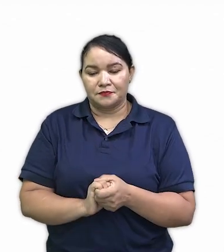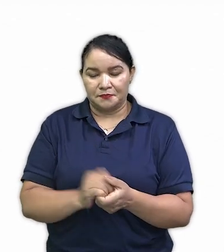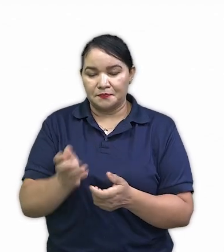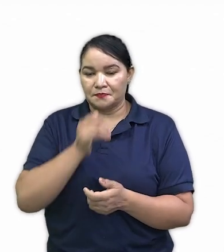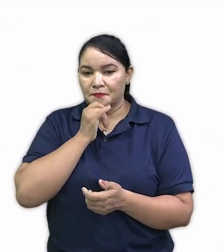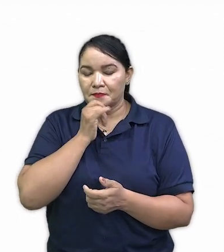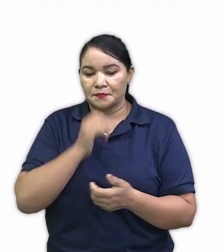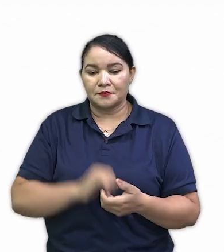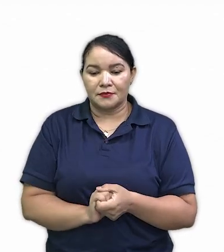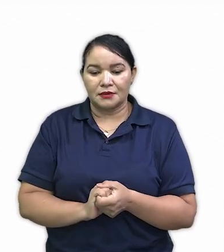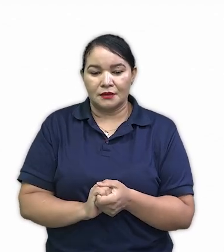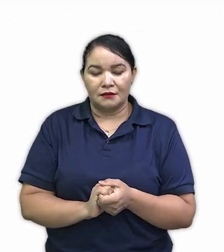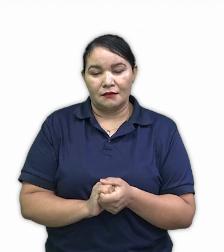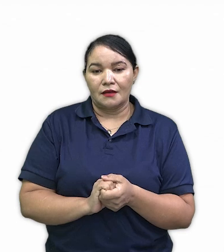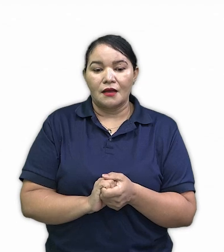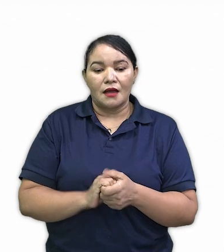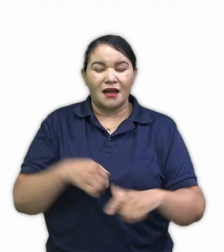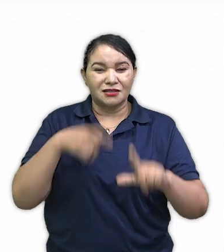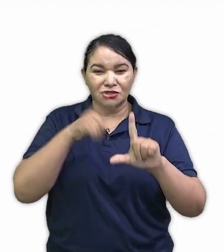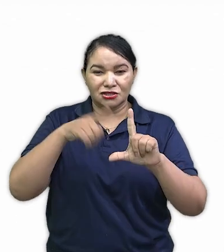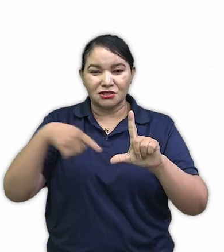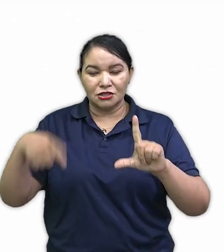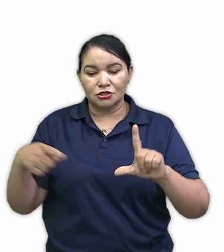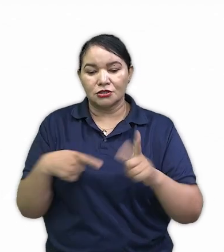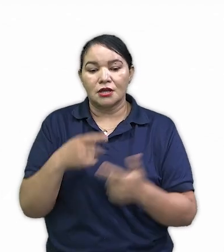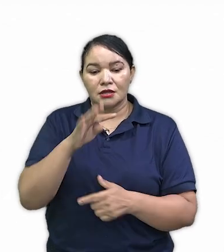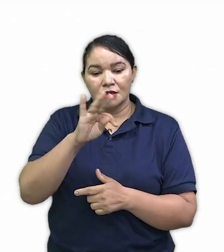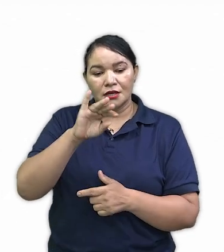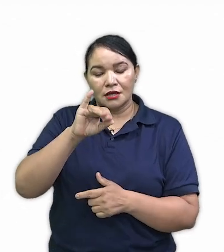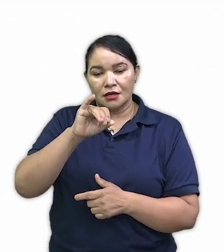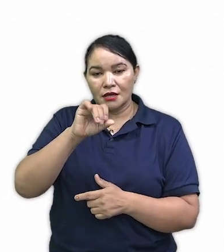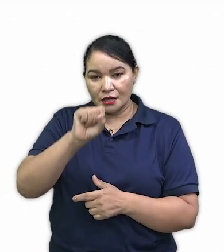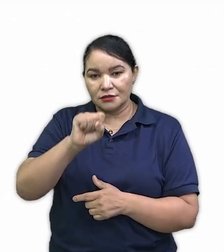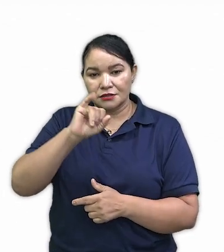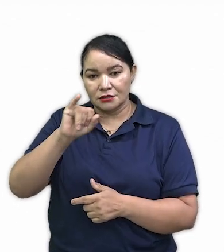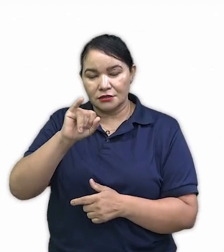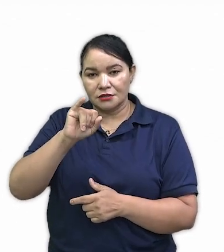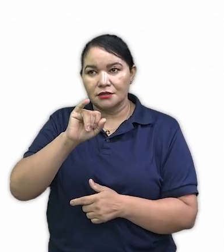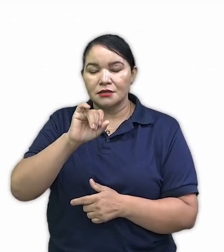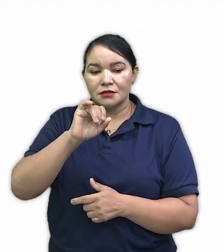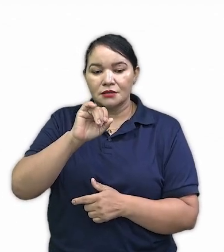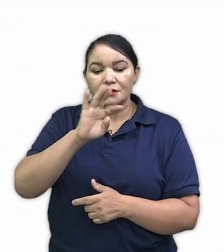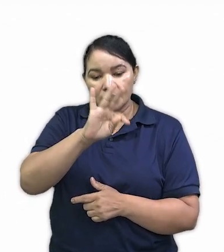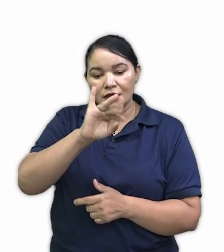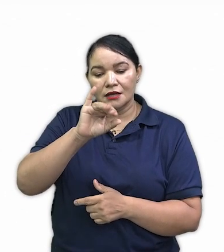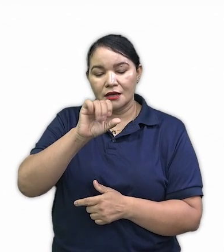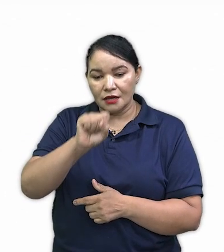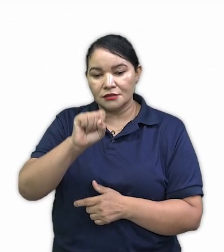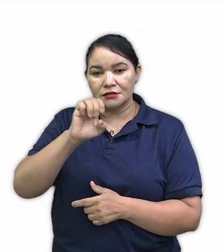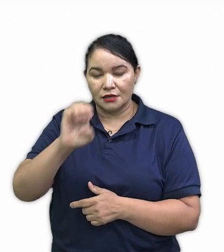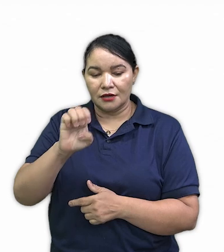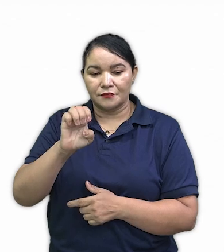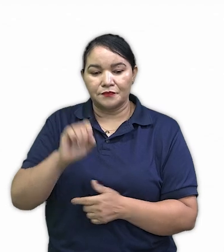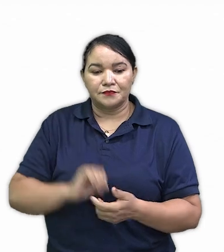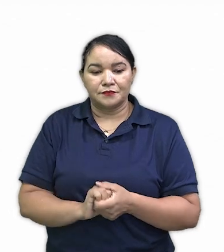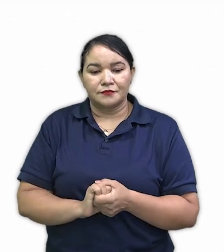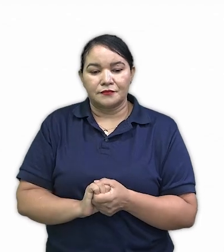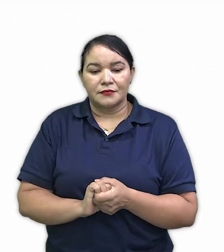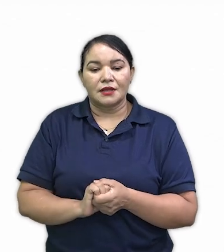um balanço, olha só, mais recente do TSE, que ele fez o seguinte: o número de